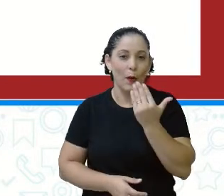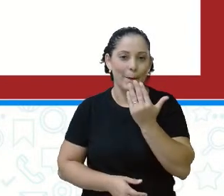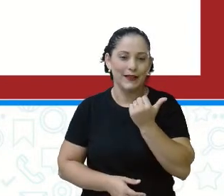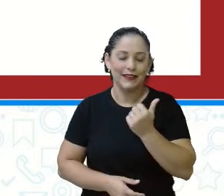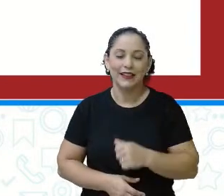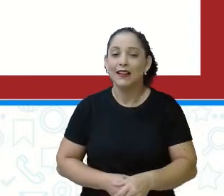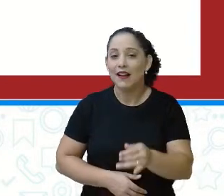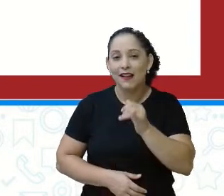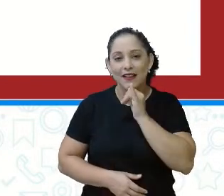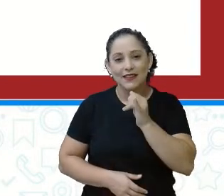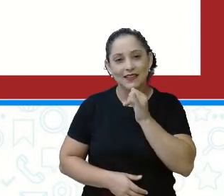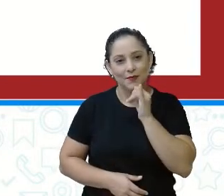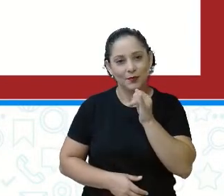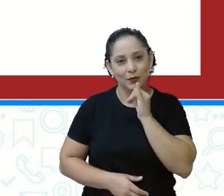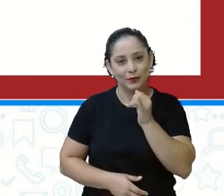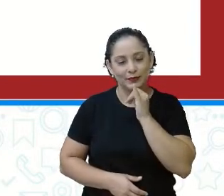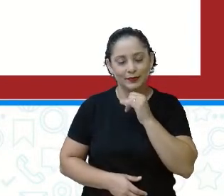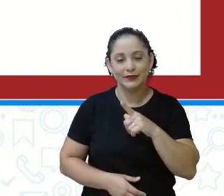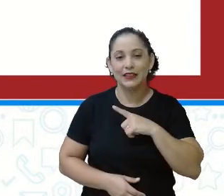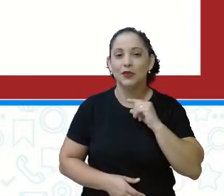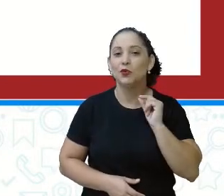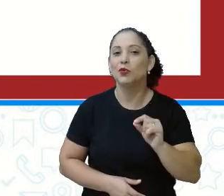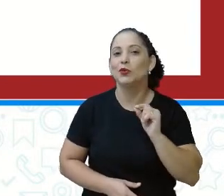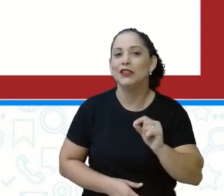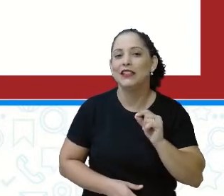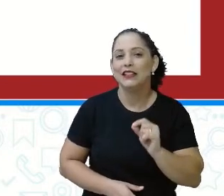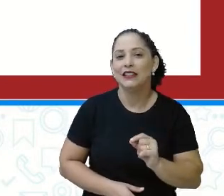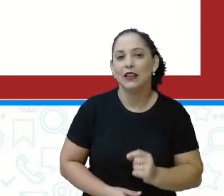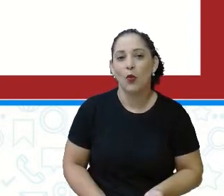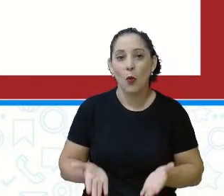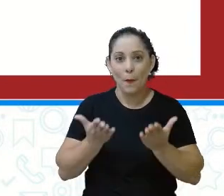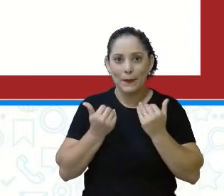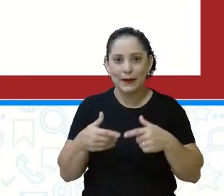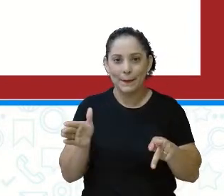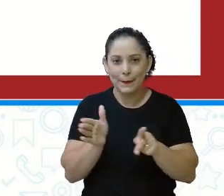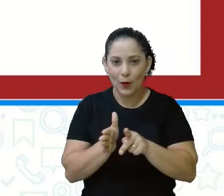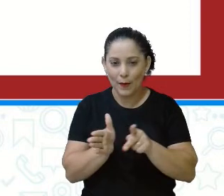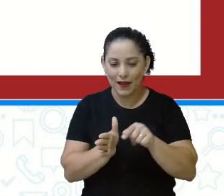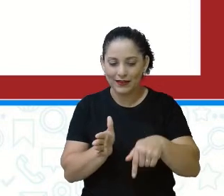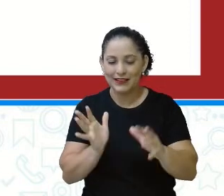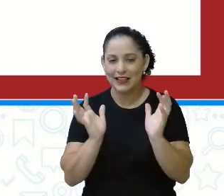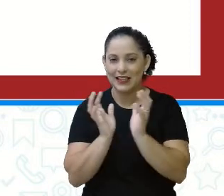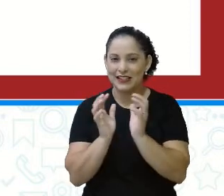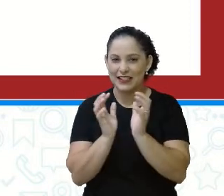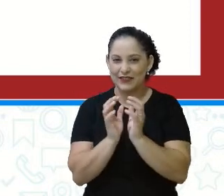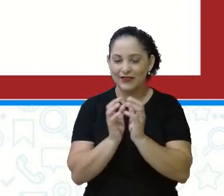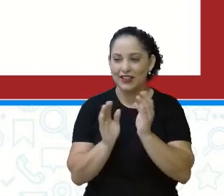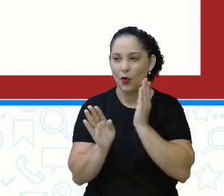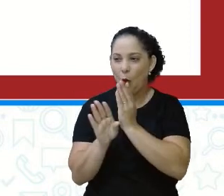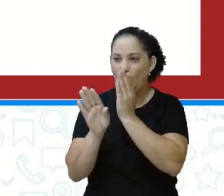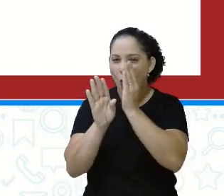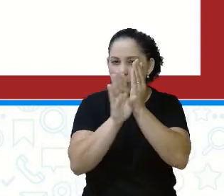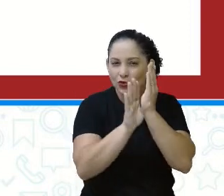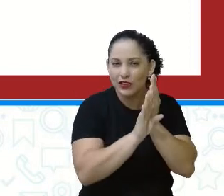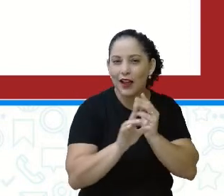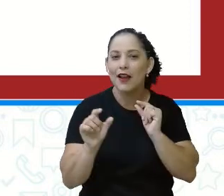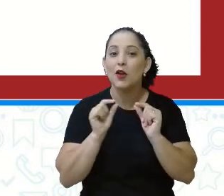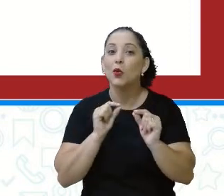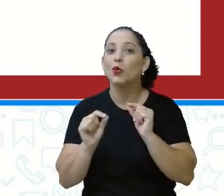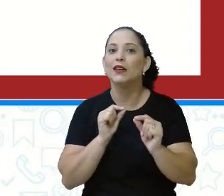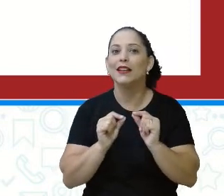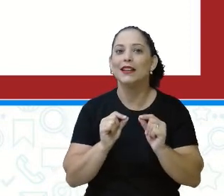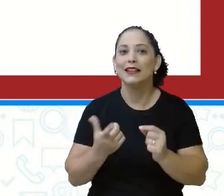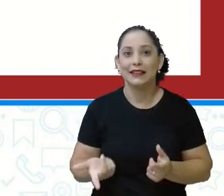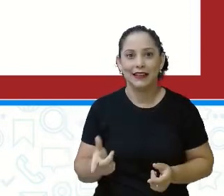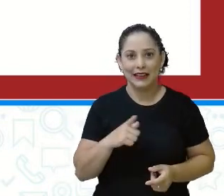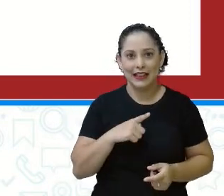como exemplo para vocês uma iguaria típica de Recife, uma comida típica, né, que a gente encontra bastante, que é o